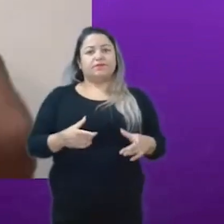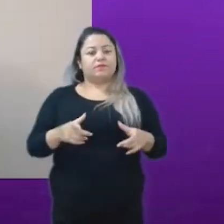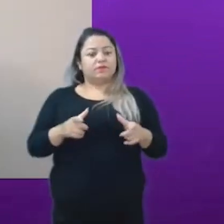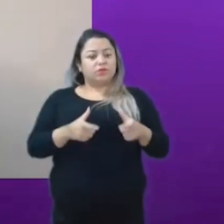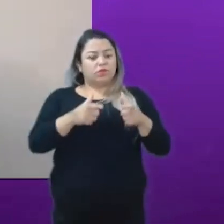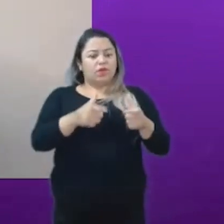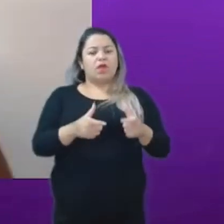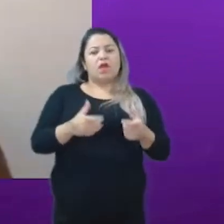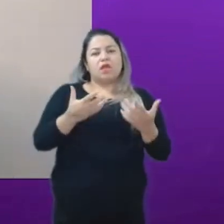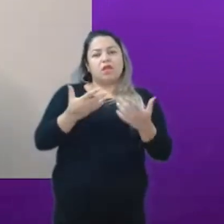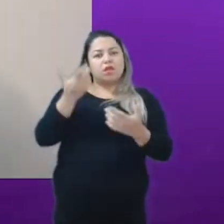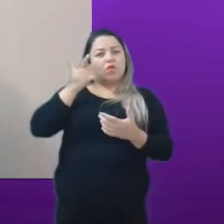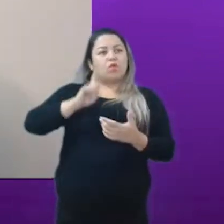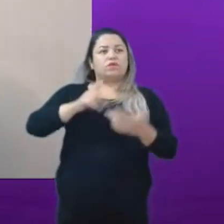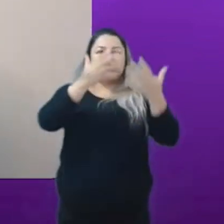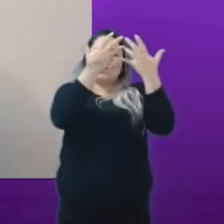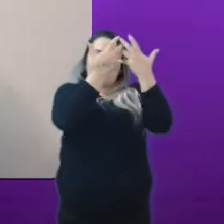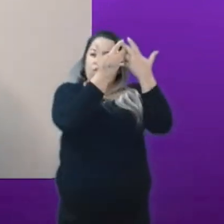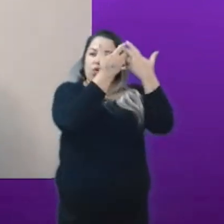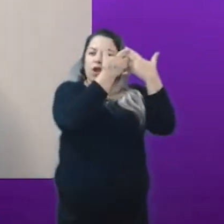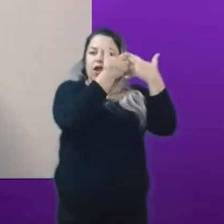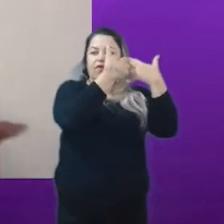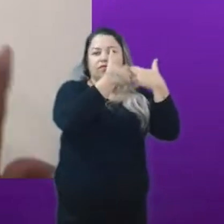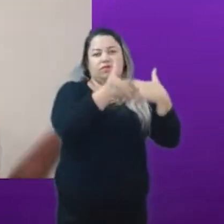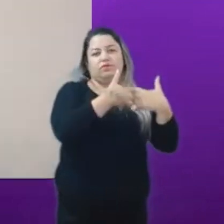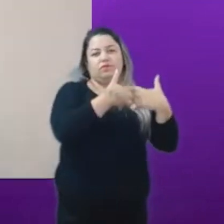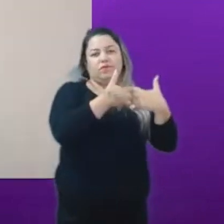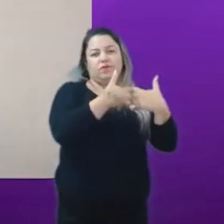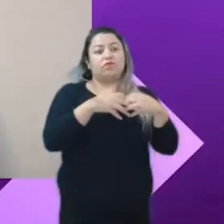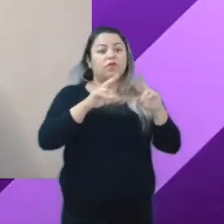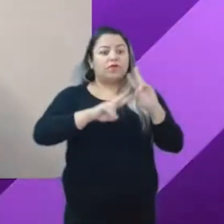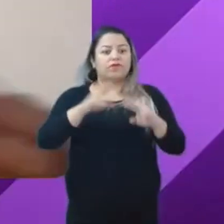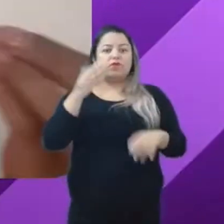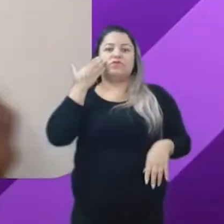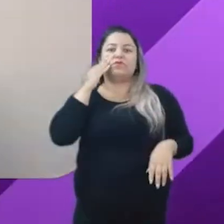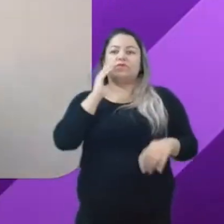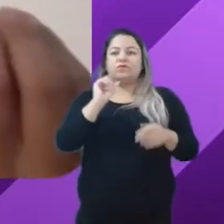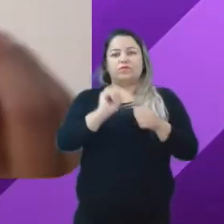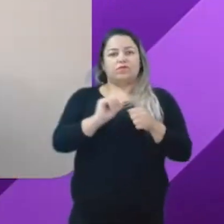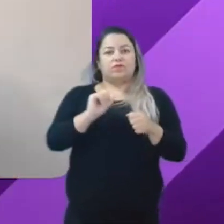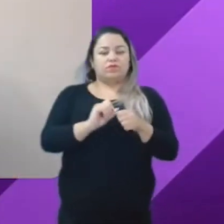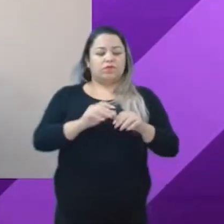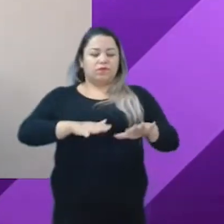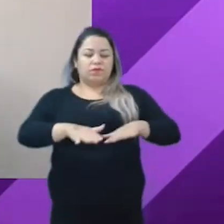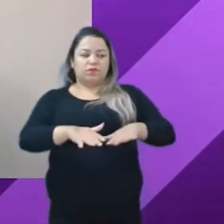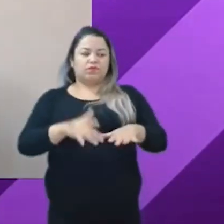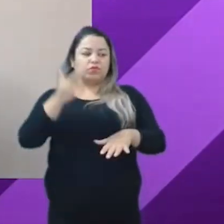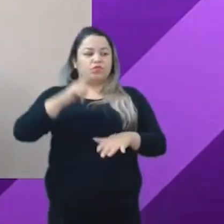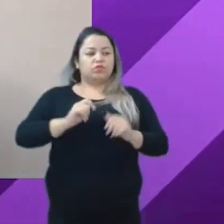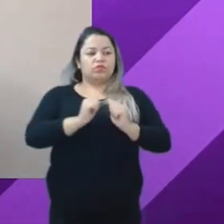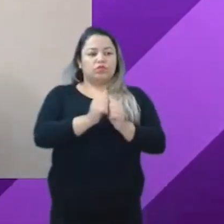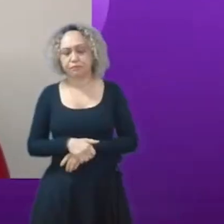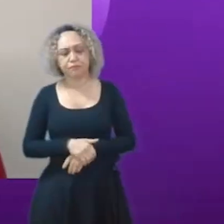consigo refletir a partir do que eu acesso, a partir do que eu vejo, do que eu faço e do que eu mobilizo junto com outros grupos aqui também dentro